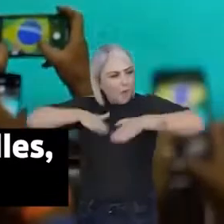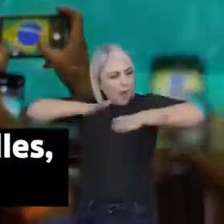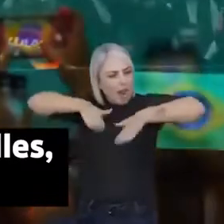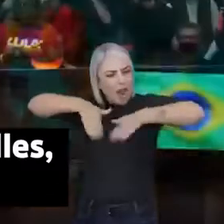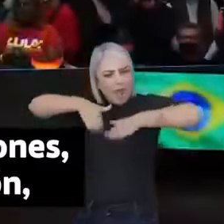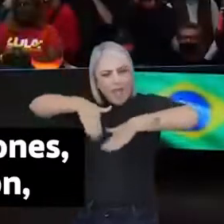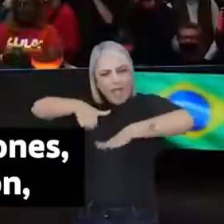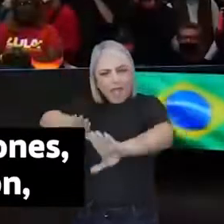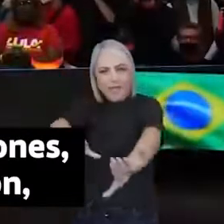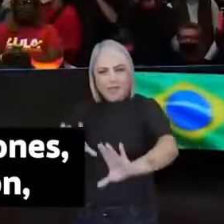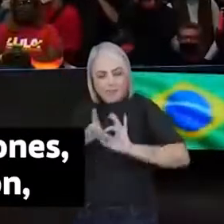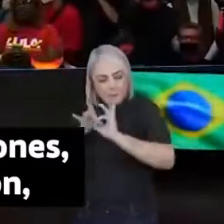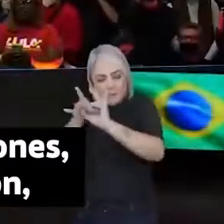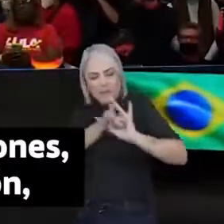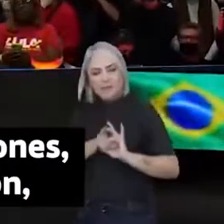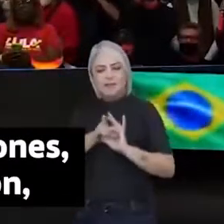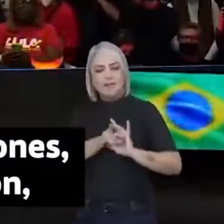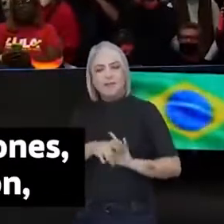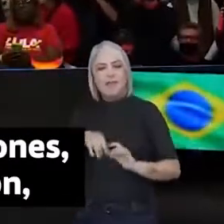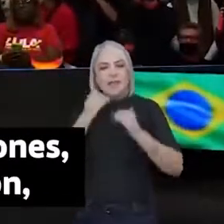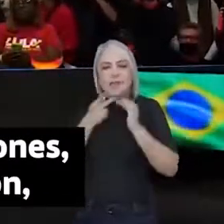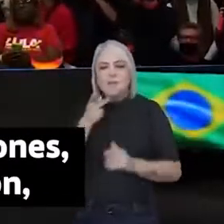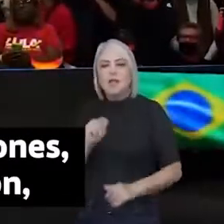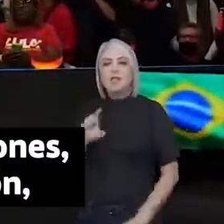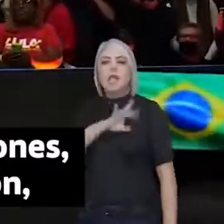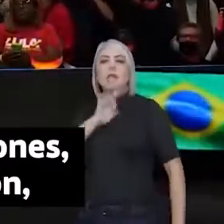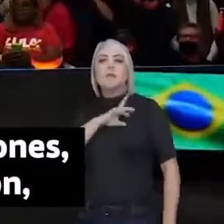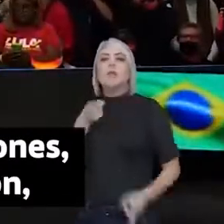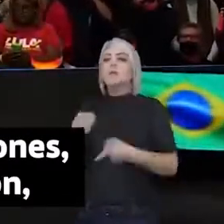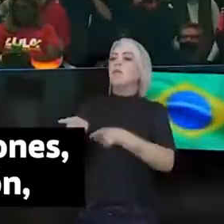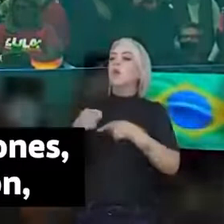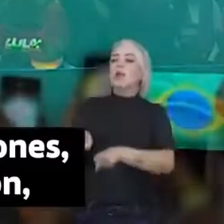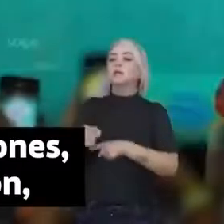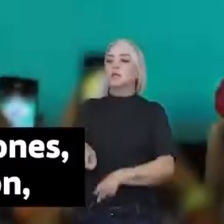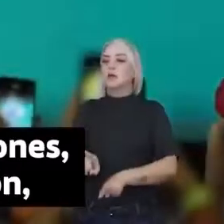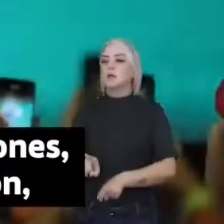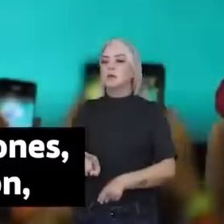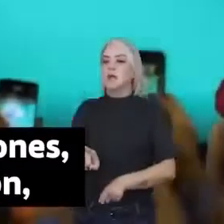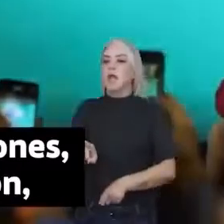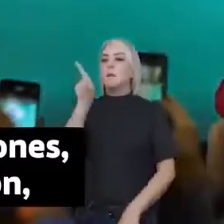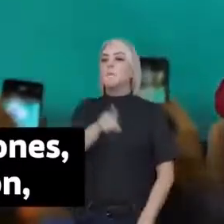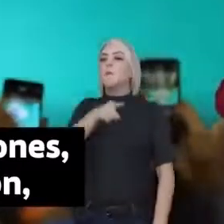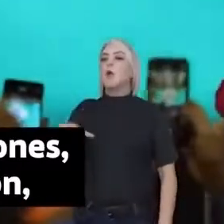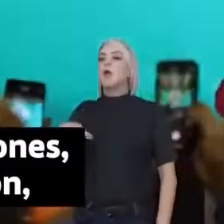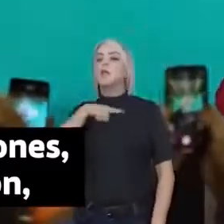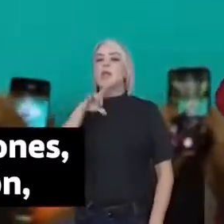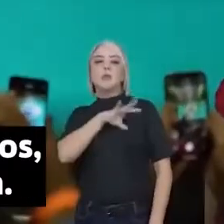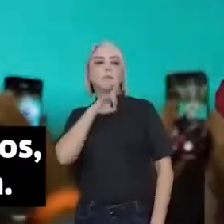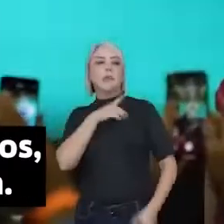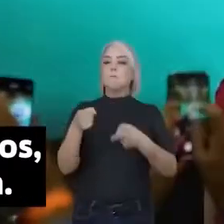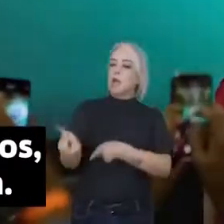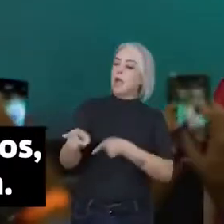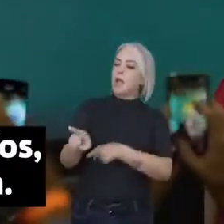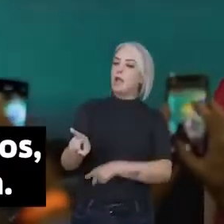aliados e ninguém pode ter medo de provocação. É proibido ter medo de provocação. É proibido